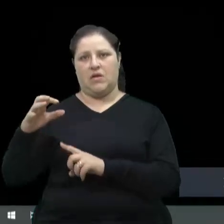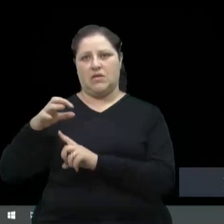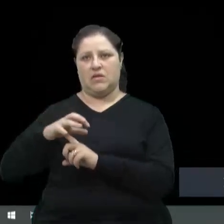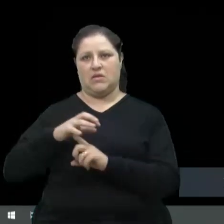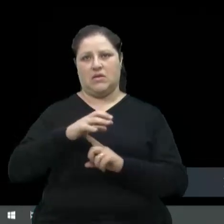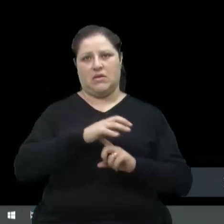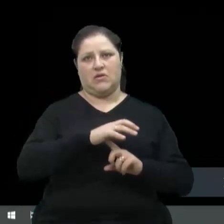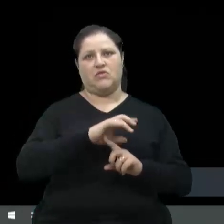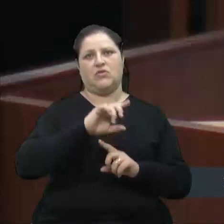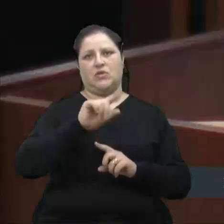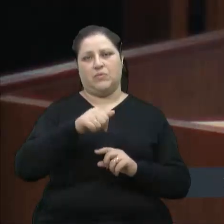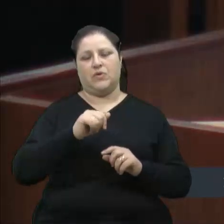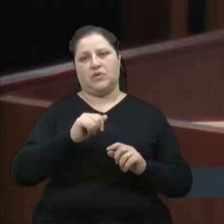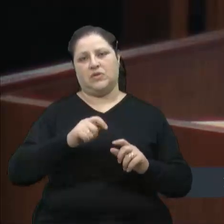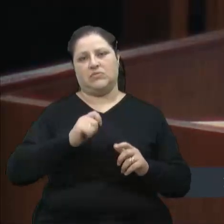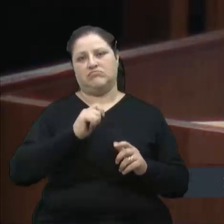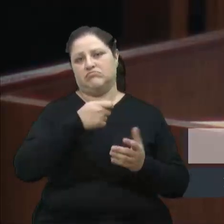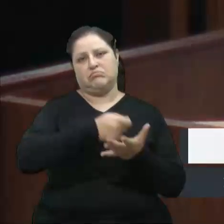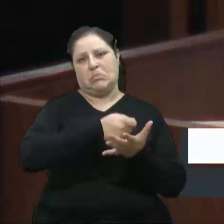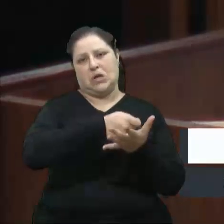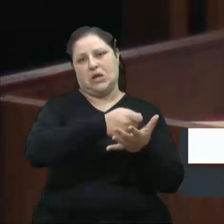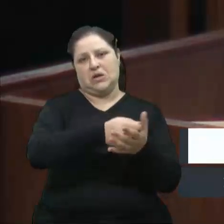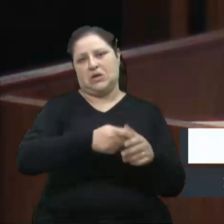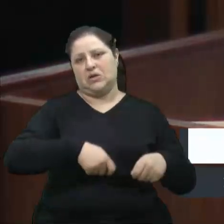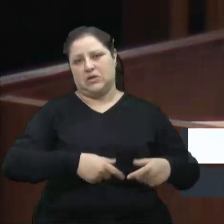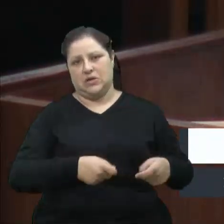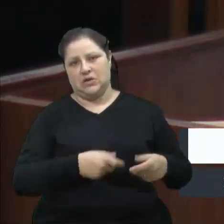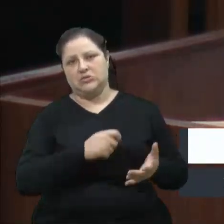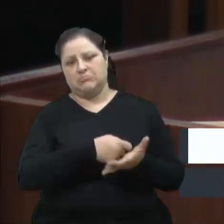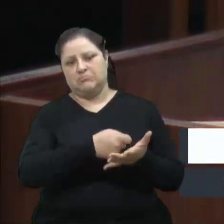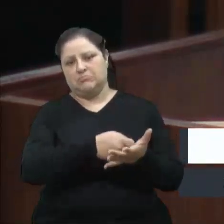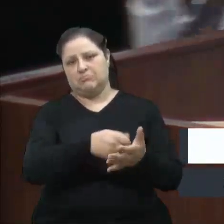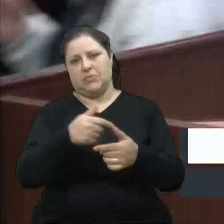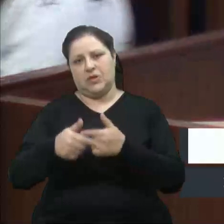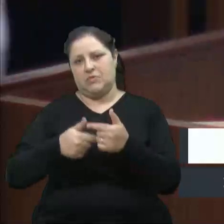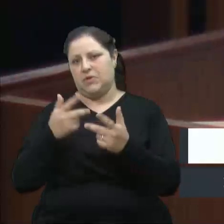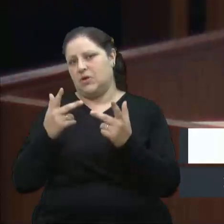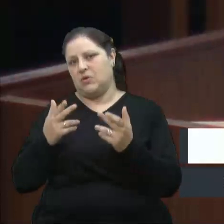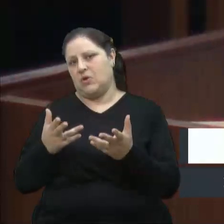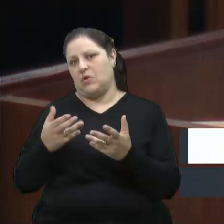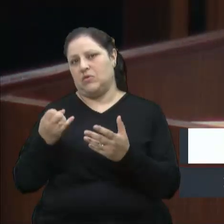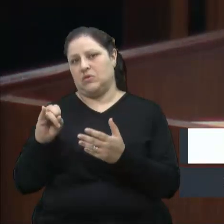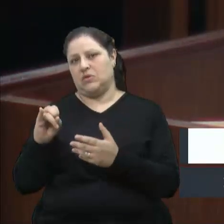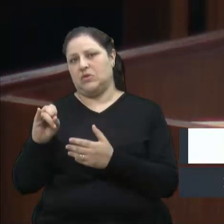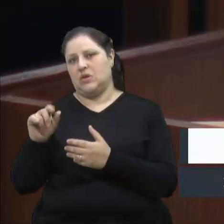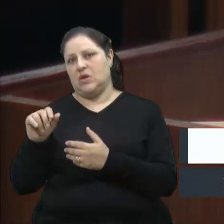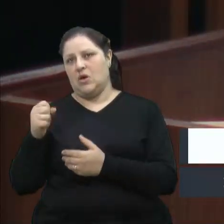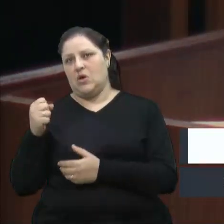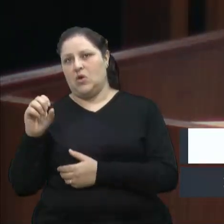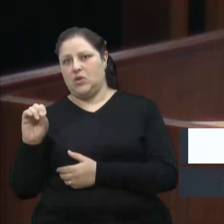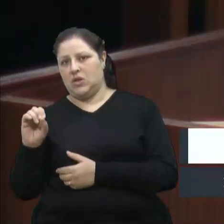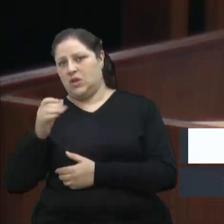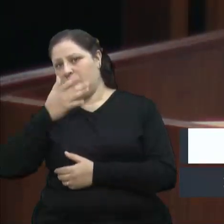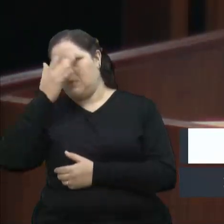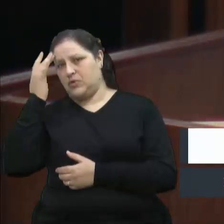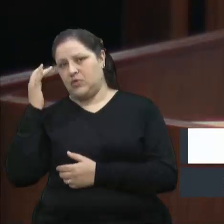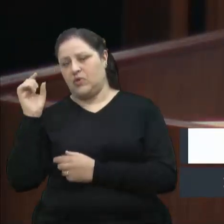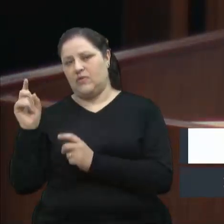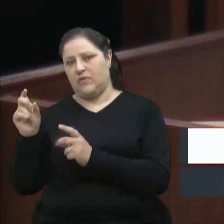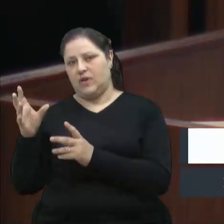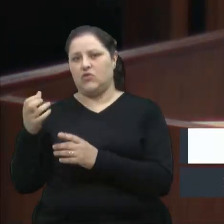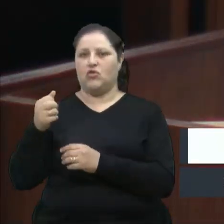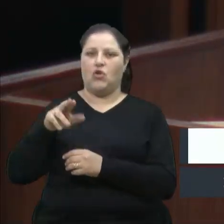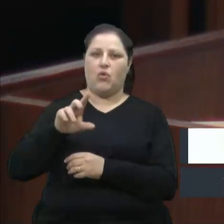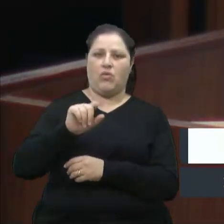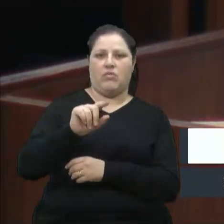taxa a gente cobra as nossas despesas. E o trabalho é o mesmo, se vai 80 feirantes ou se vai 10, a